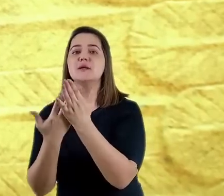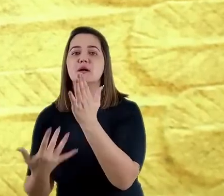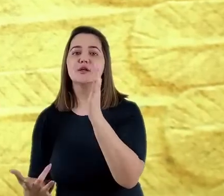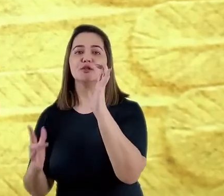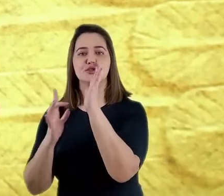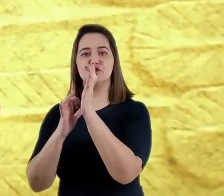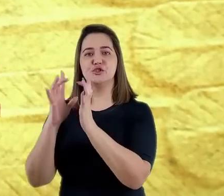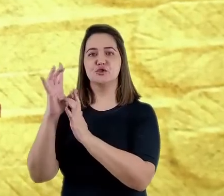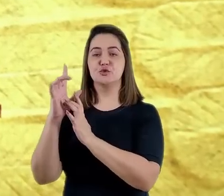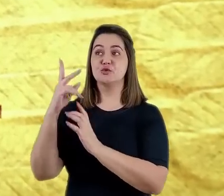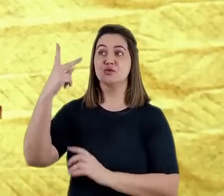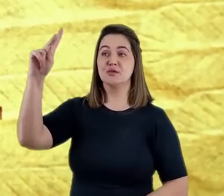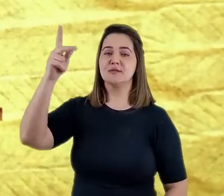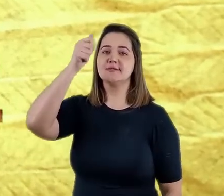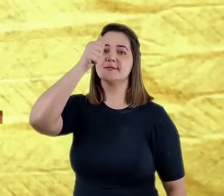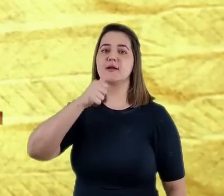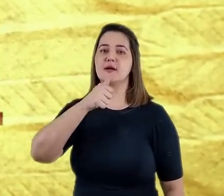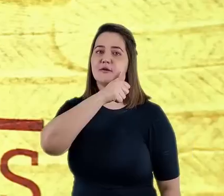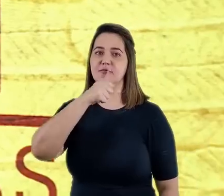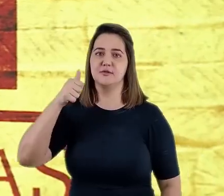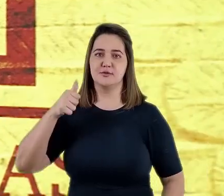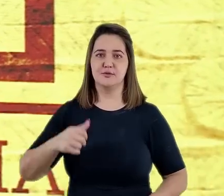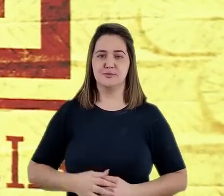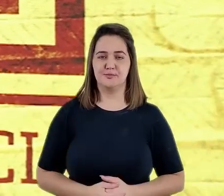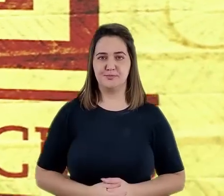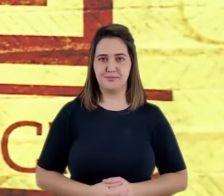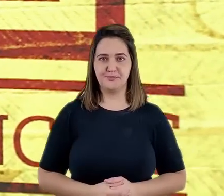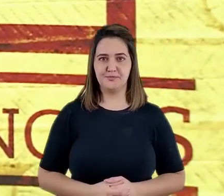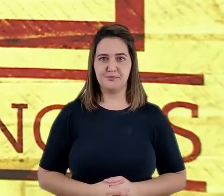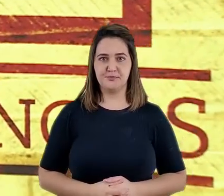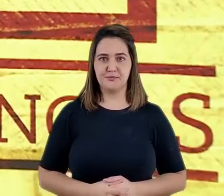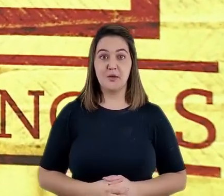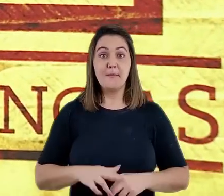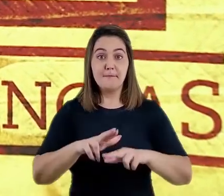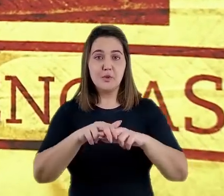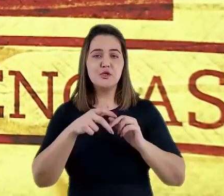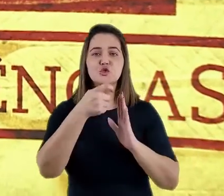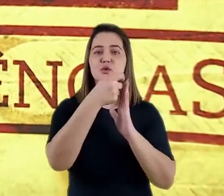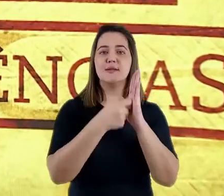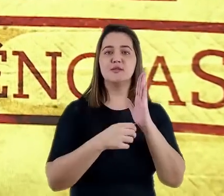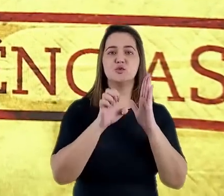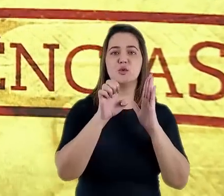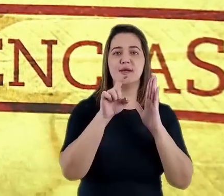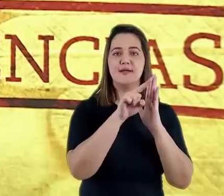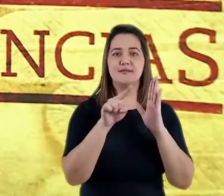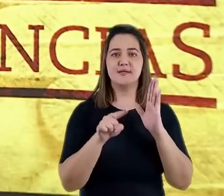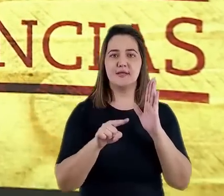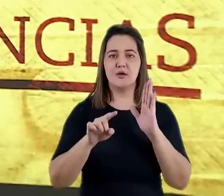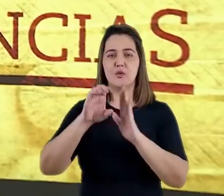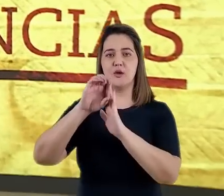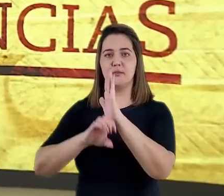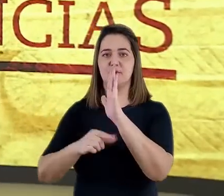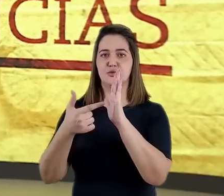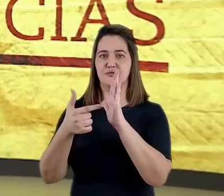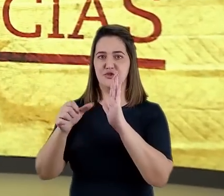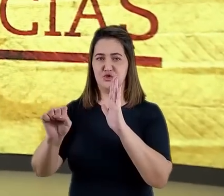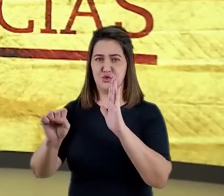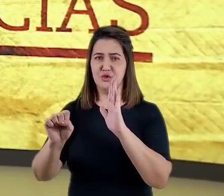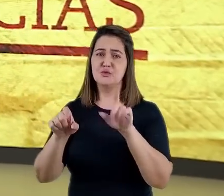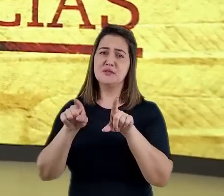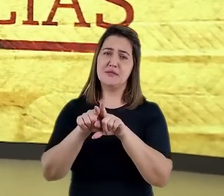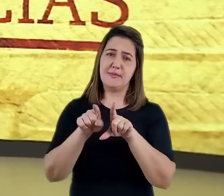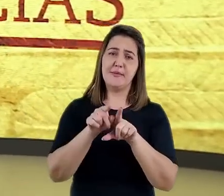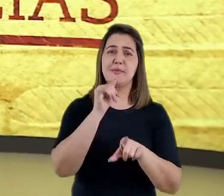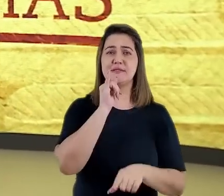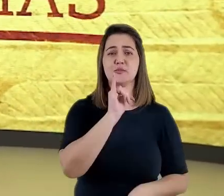o sacrifício por excelência. Assim sendo, textos como Ezequiel 28, que eu li e comentei para você,